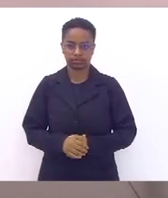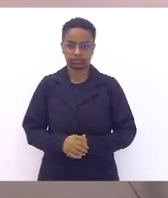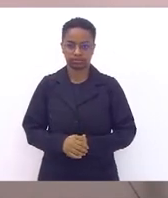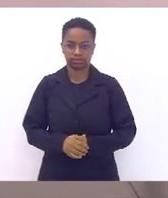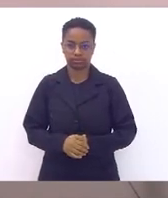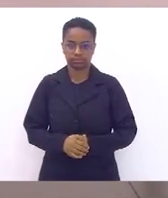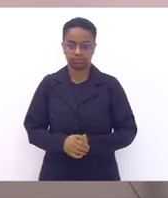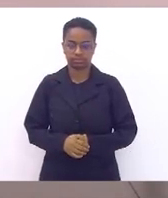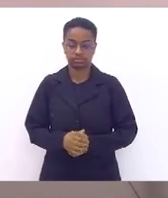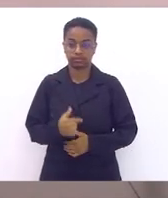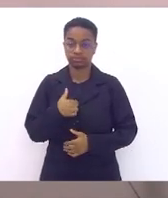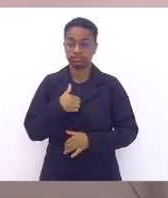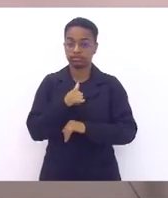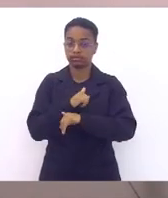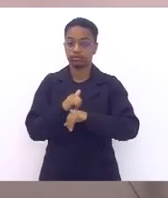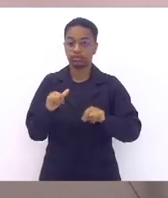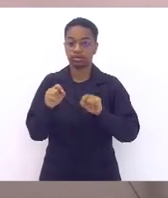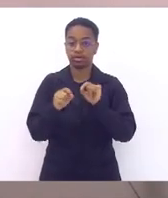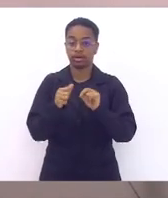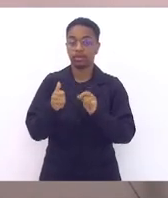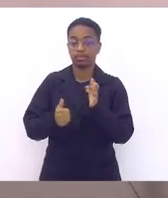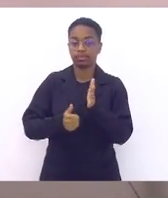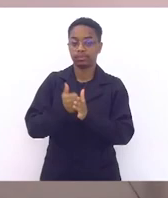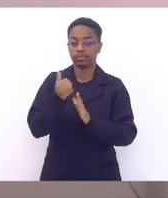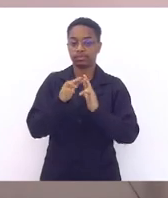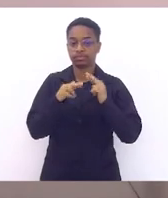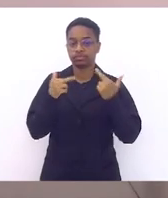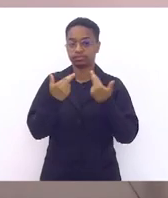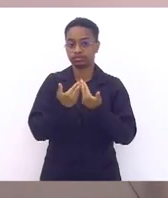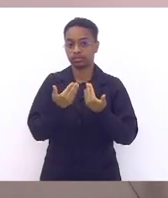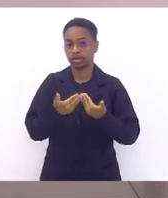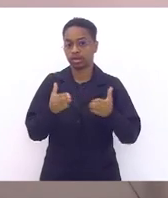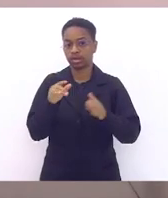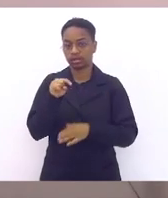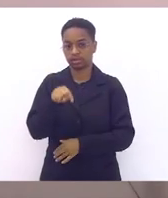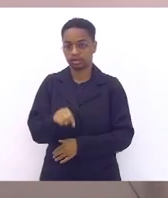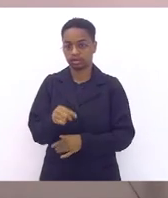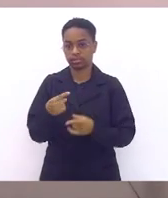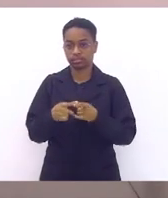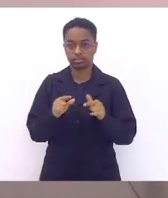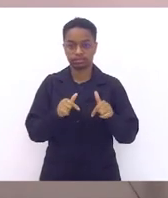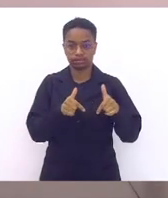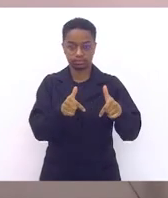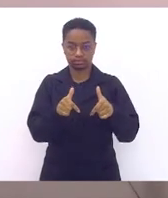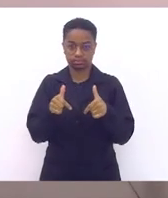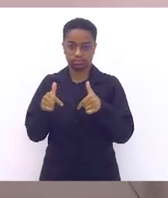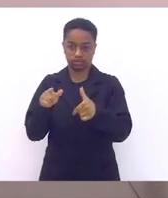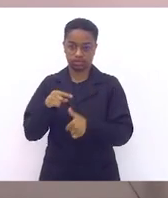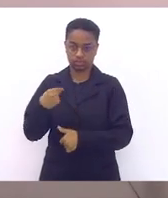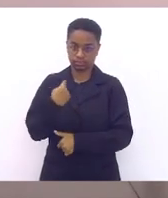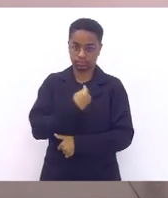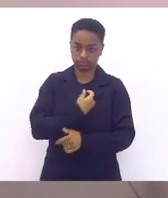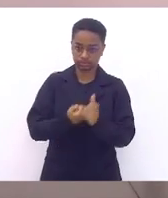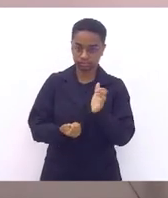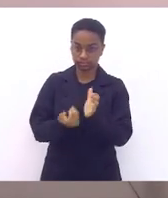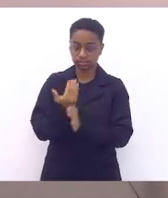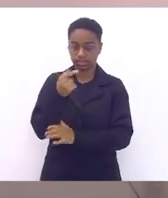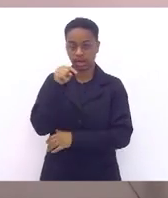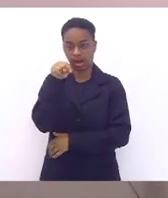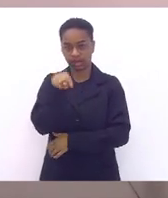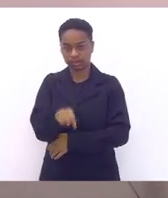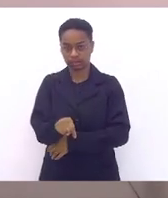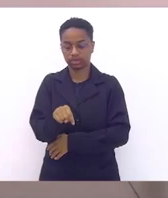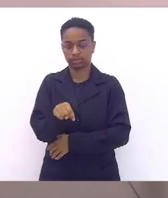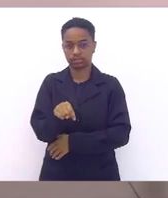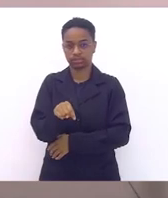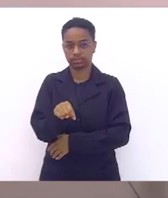é a primeira audiência. As ações que nós vamos desenvolver aqui